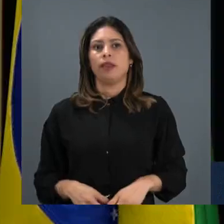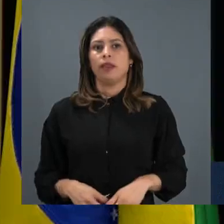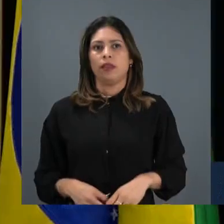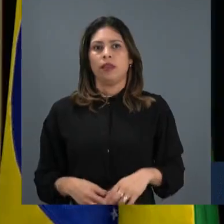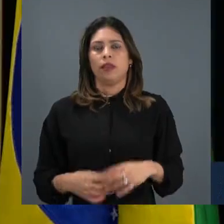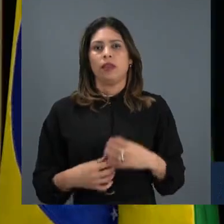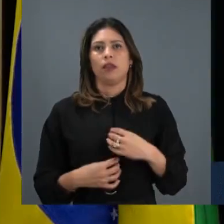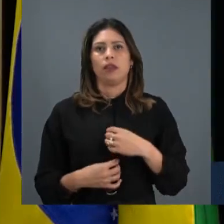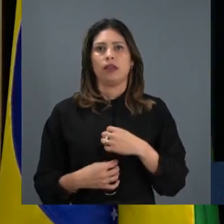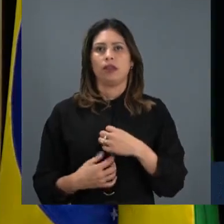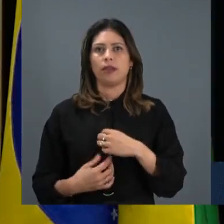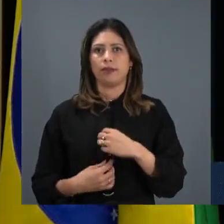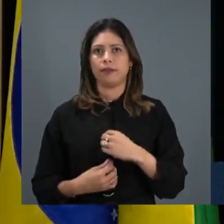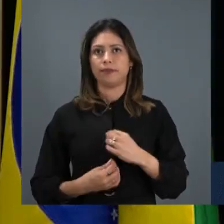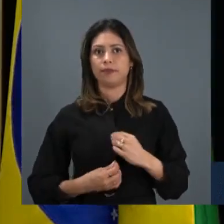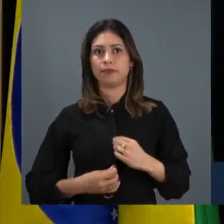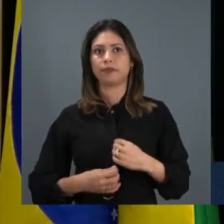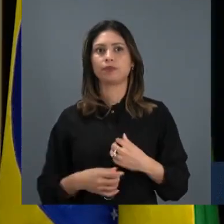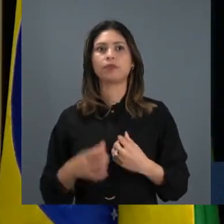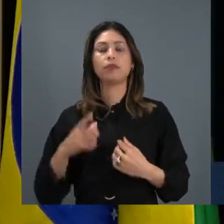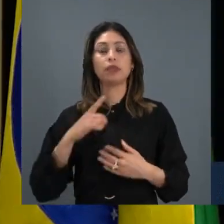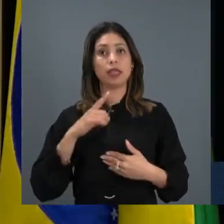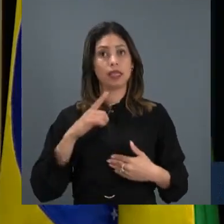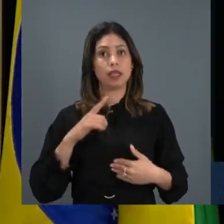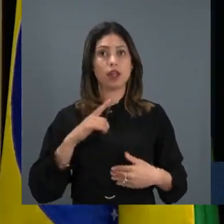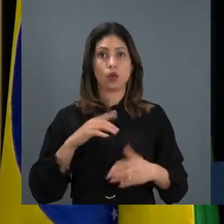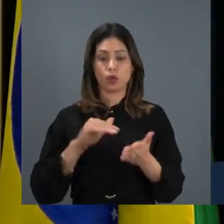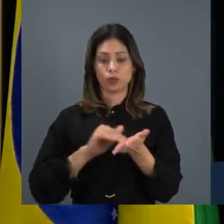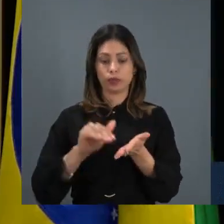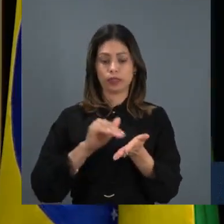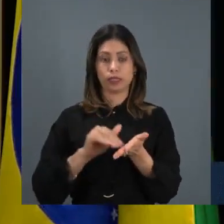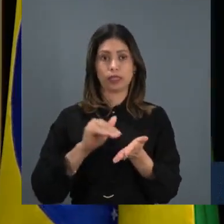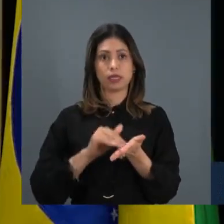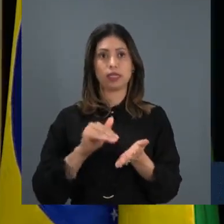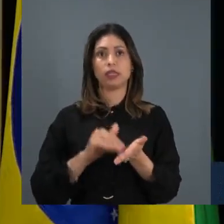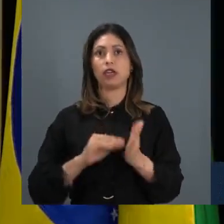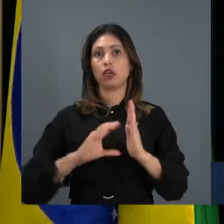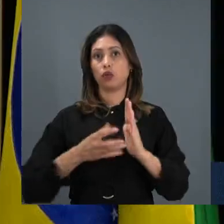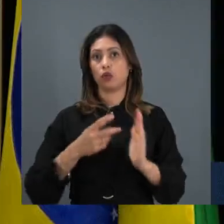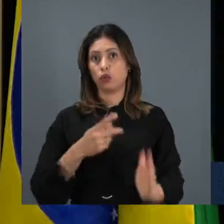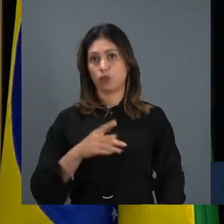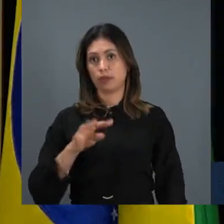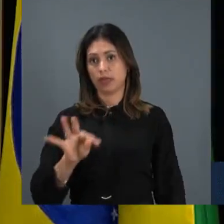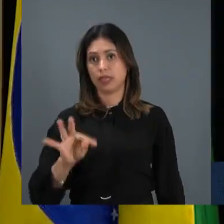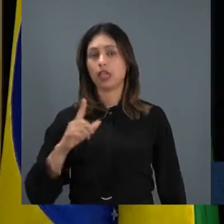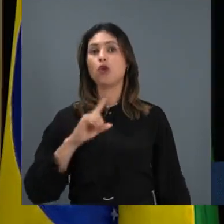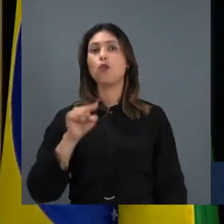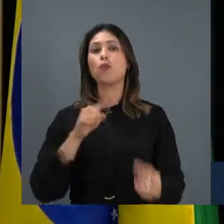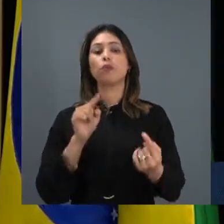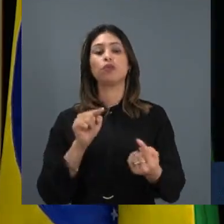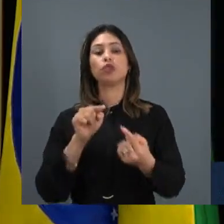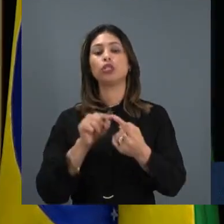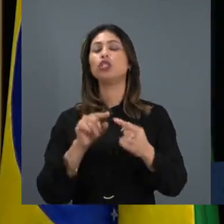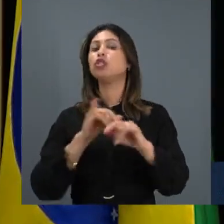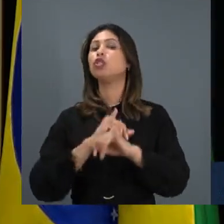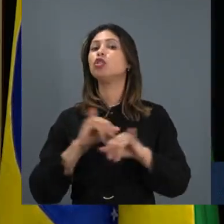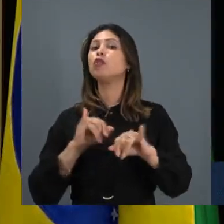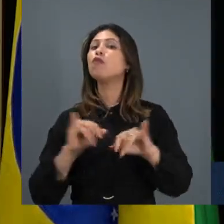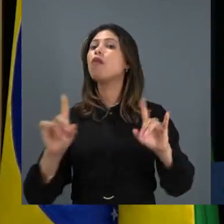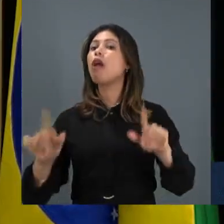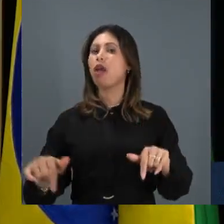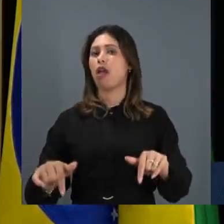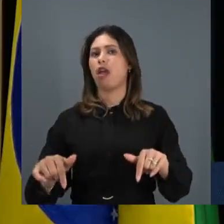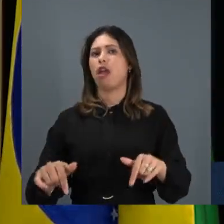Segundo o próprio secretário nacional de comunicação do PT, Gilmar Tato, o objetivo é influenciar as redes sociais com